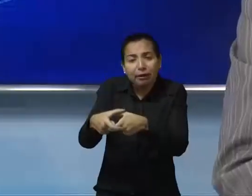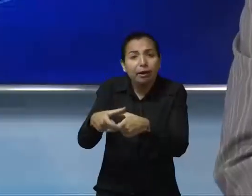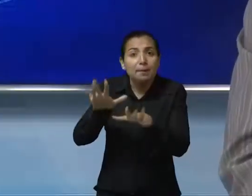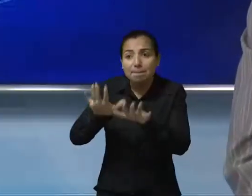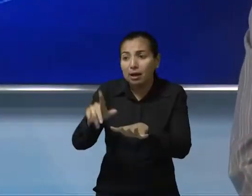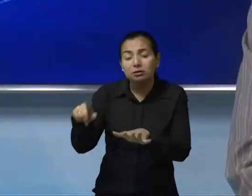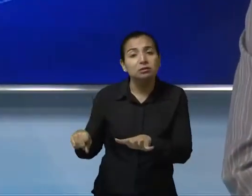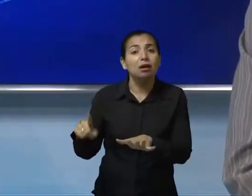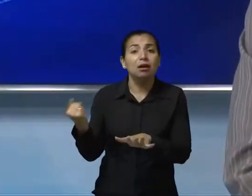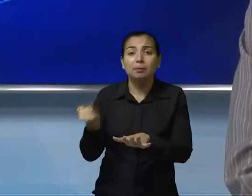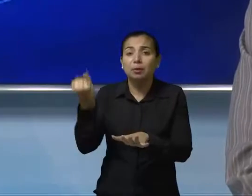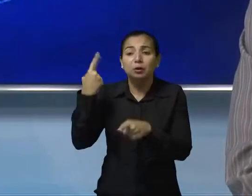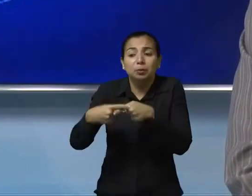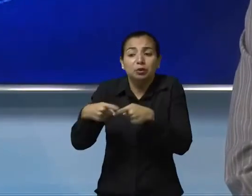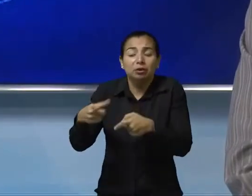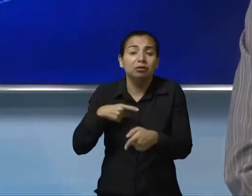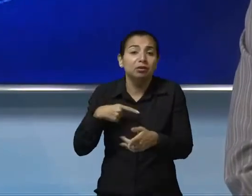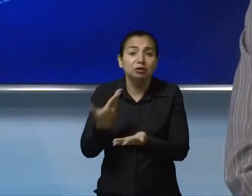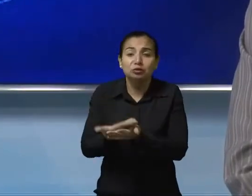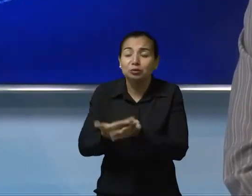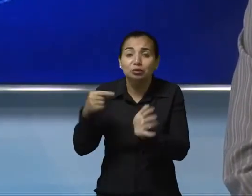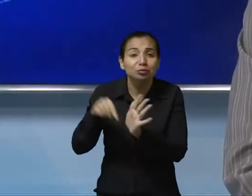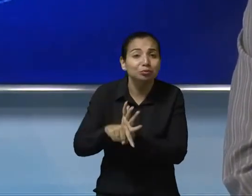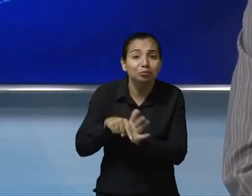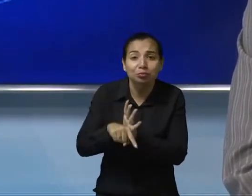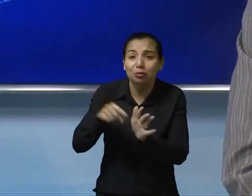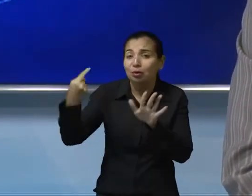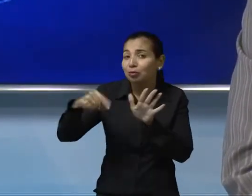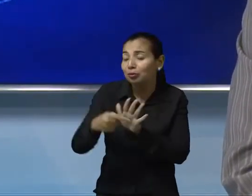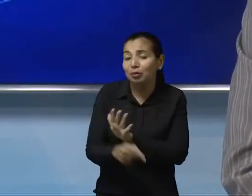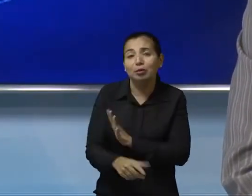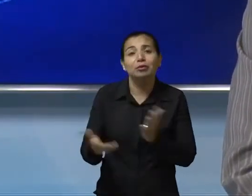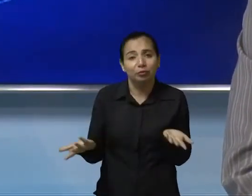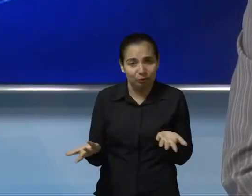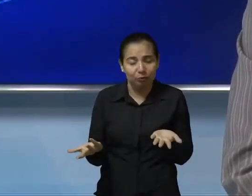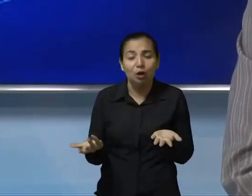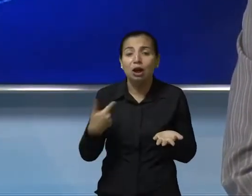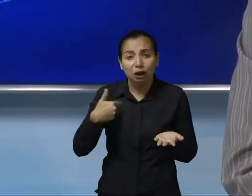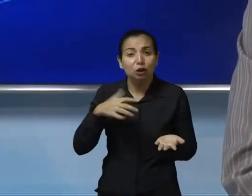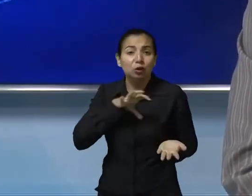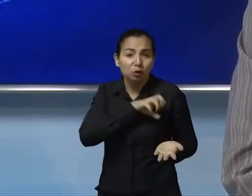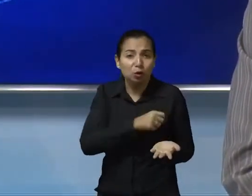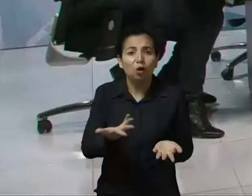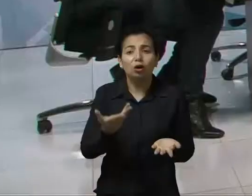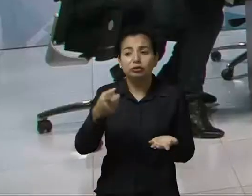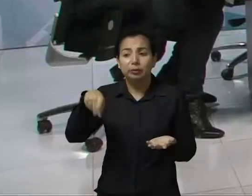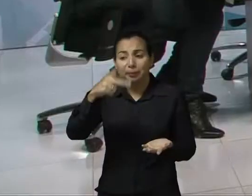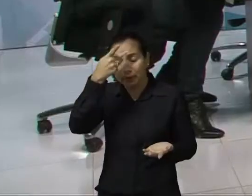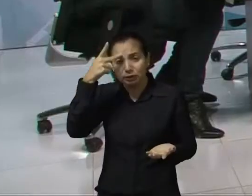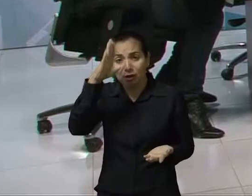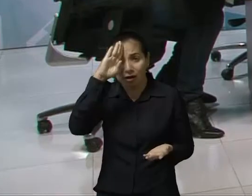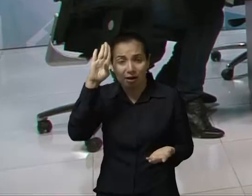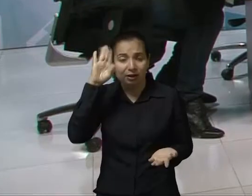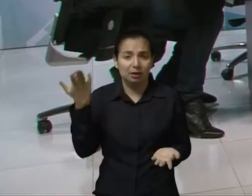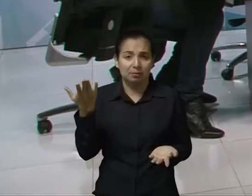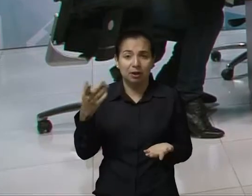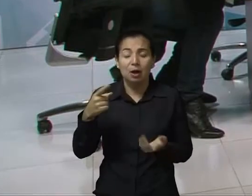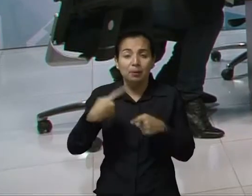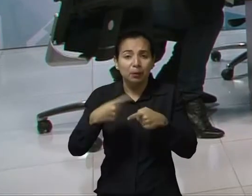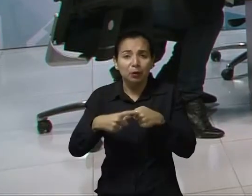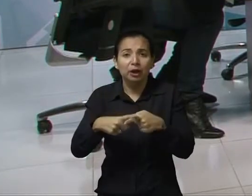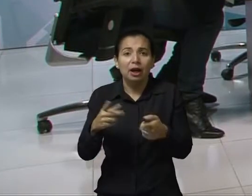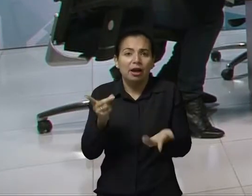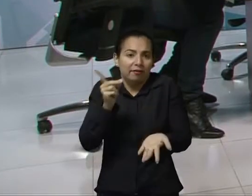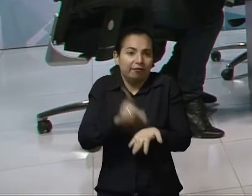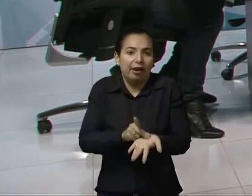colocando a não ter verdades. Eu gosto muito dessa postura de acadêmico. Eu acho que nós não temos verdades. Quem tem